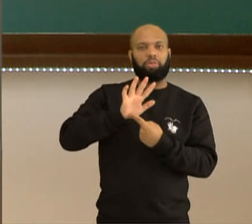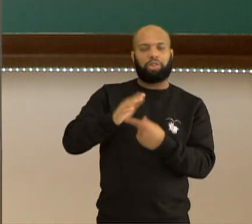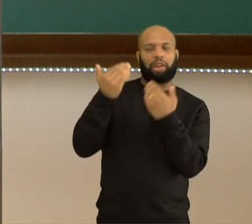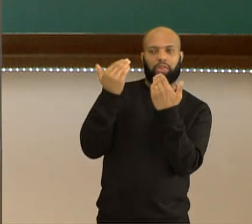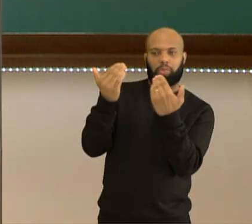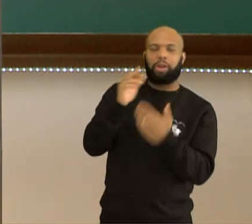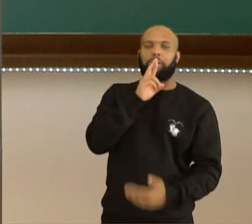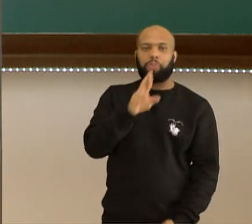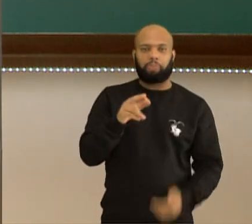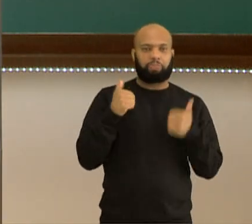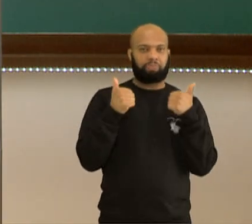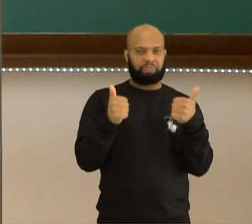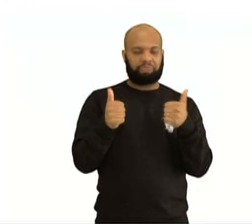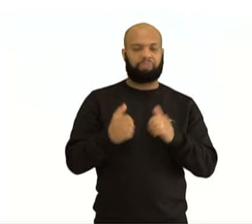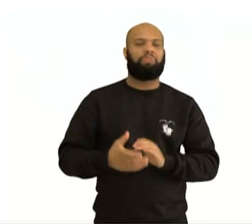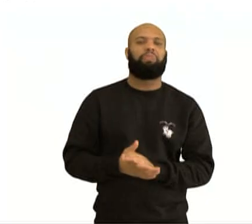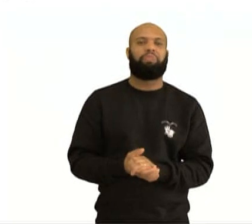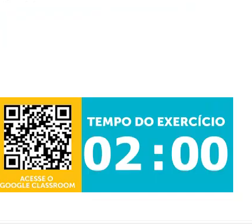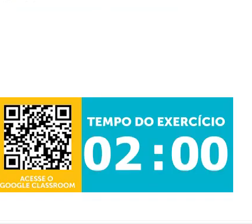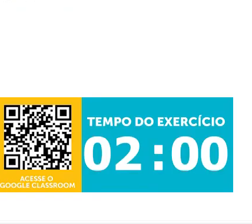correção. Belezinha?